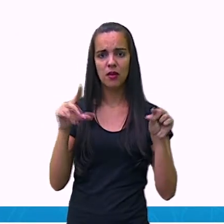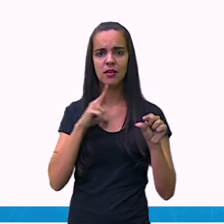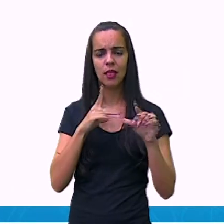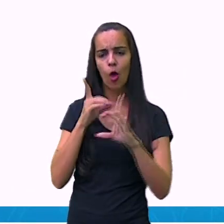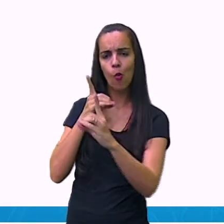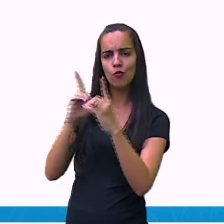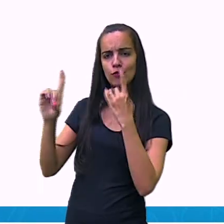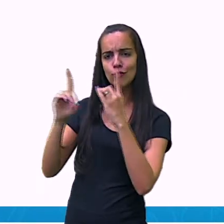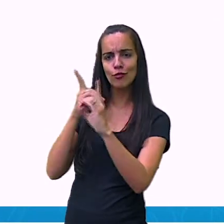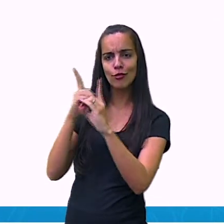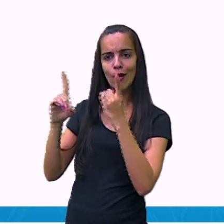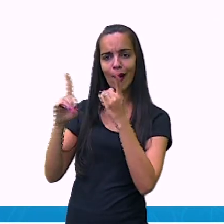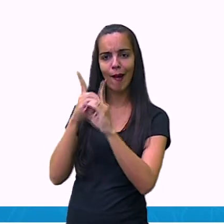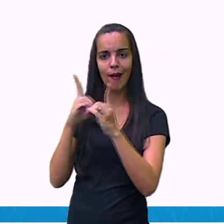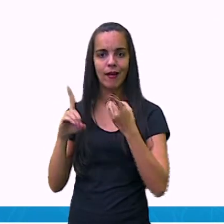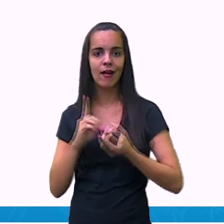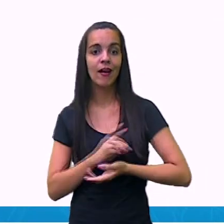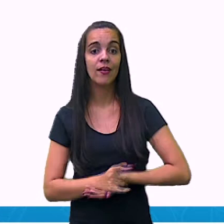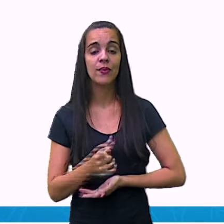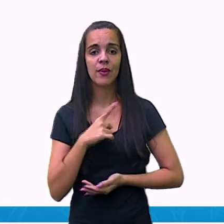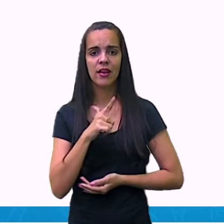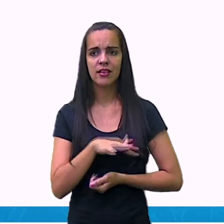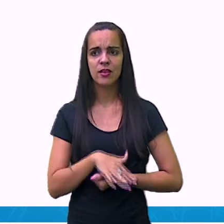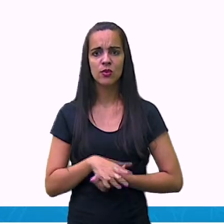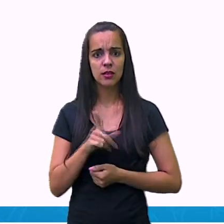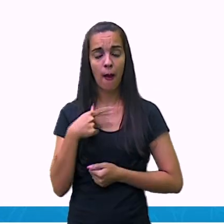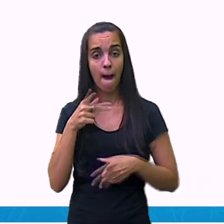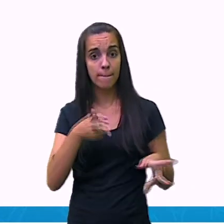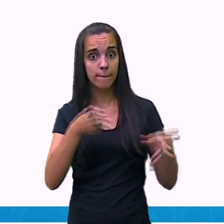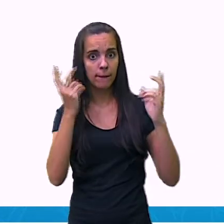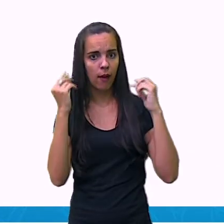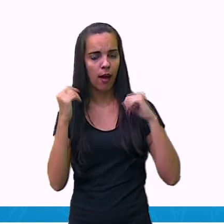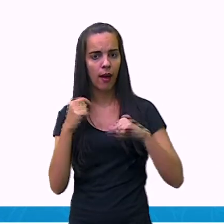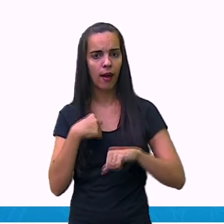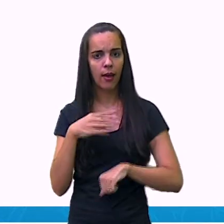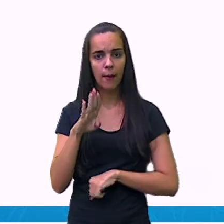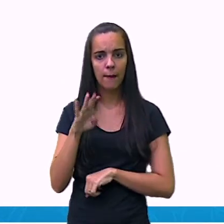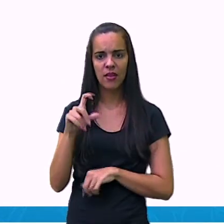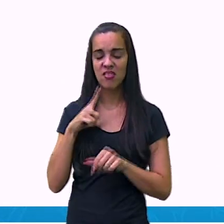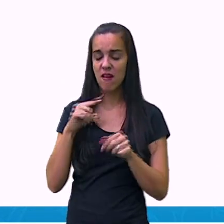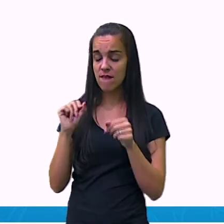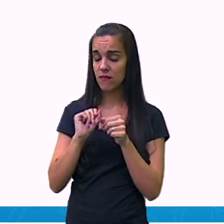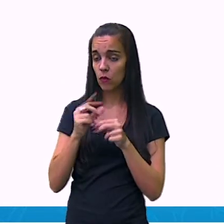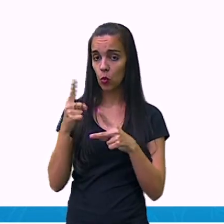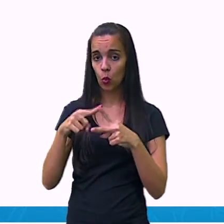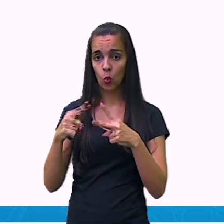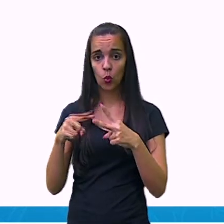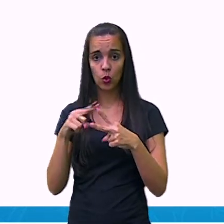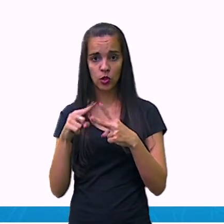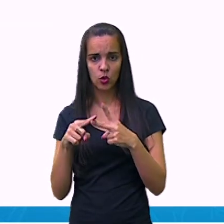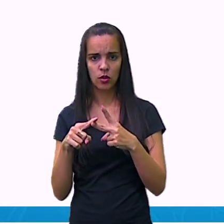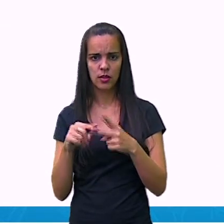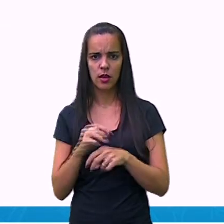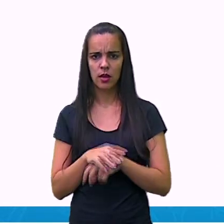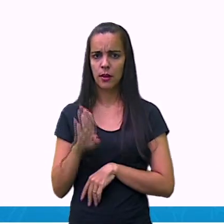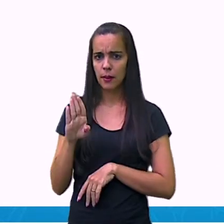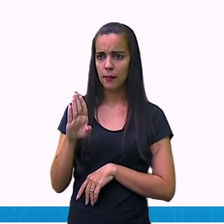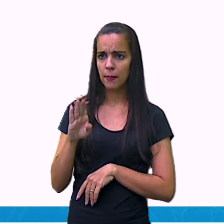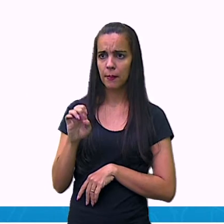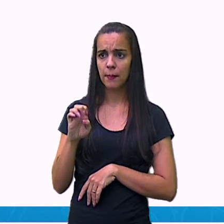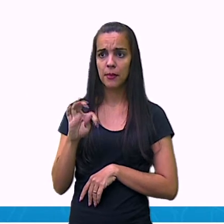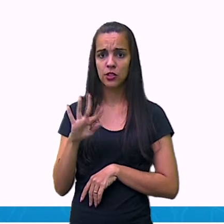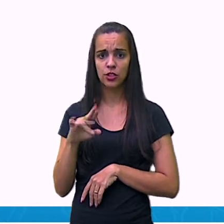diálogo. Eu tirei um trecho. Deu-se conta de que Beta fazia as duas coisas.